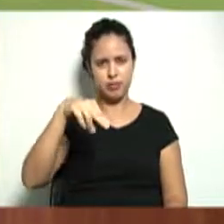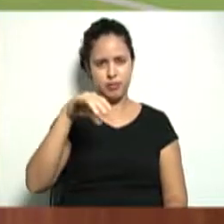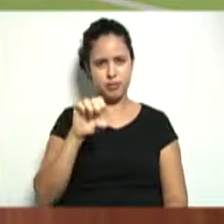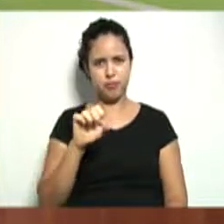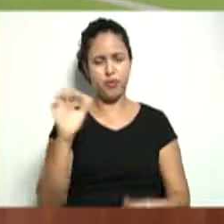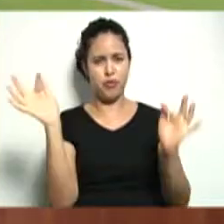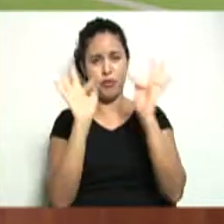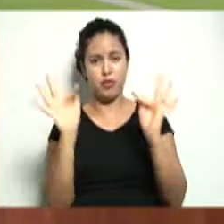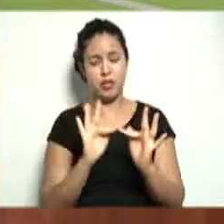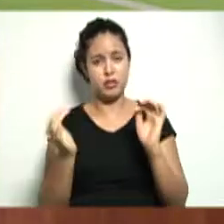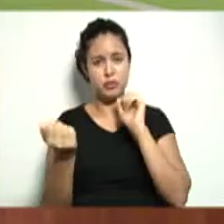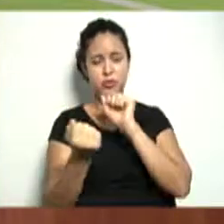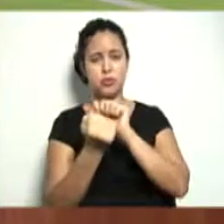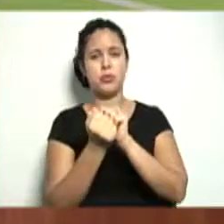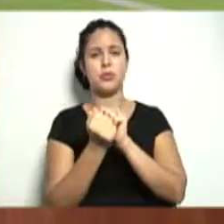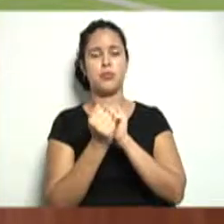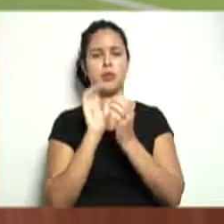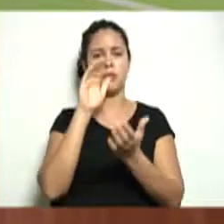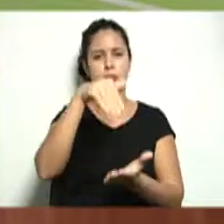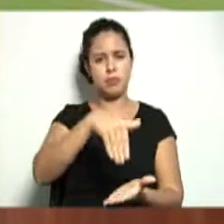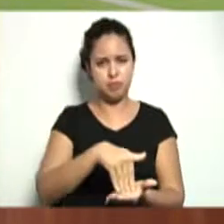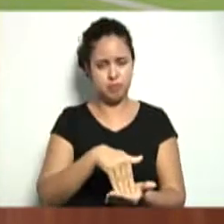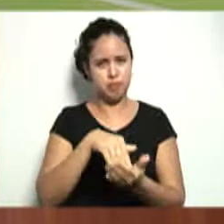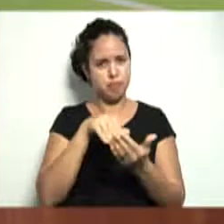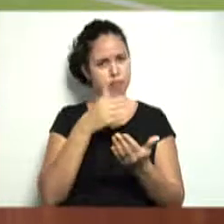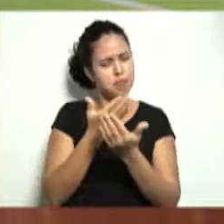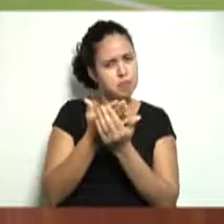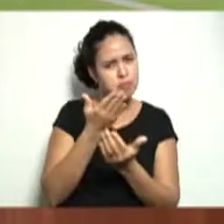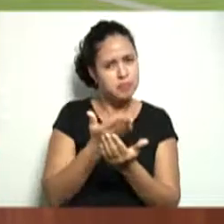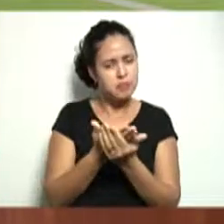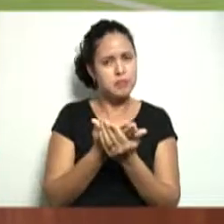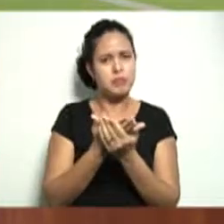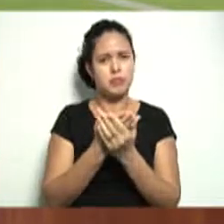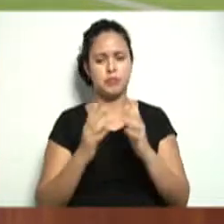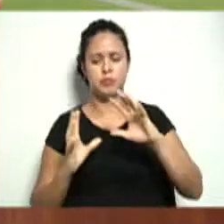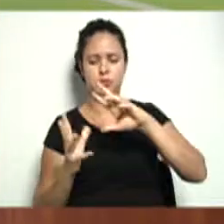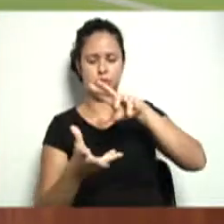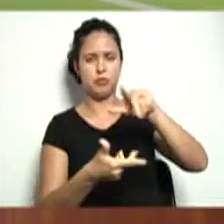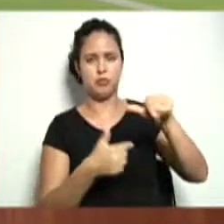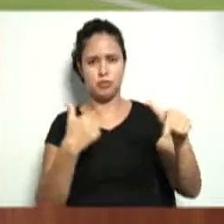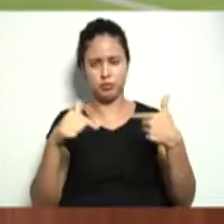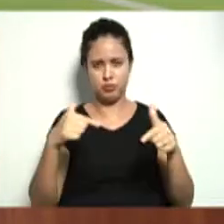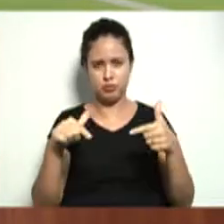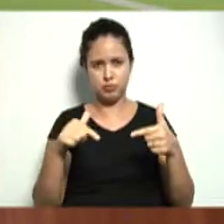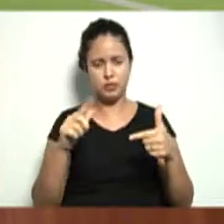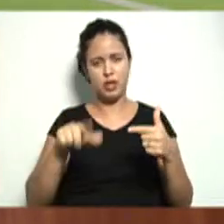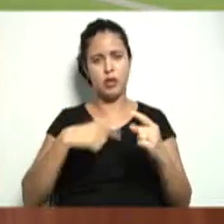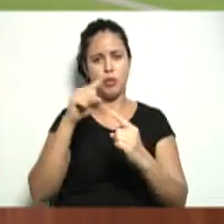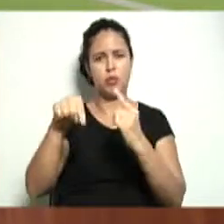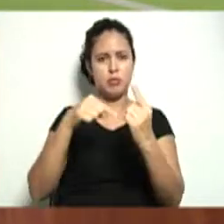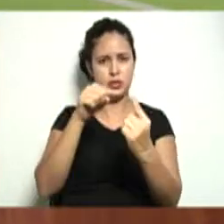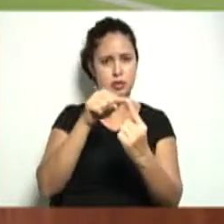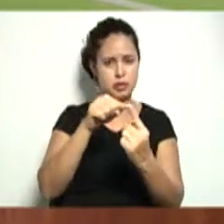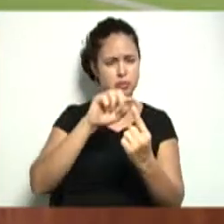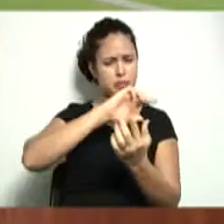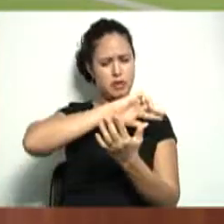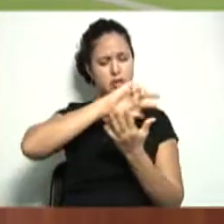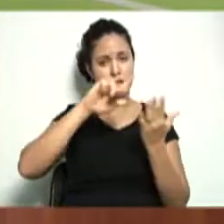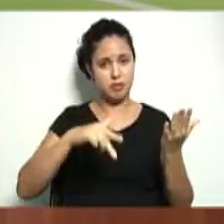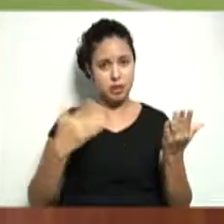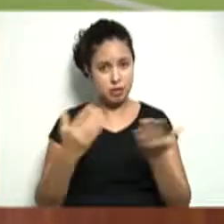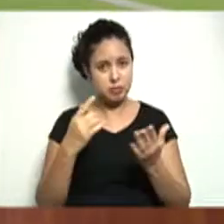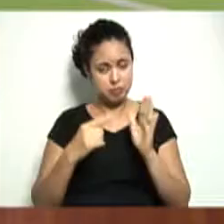estar aqui com você. Esta nossa última aula de Fundamentos do Mundo do Trabalho tem vários objetivos. Vamos a